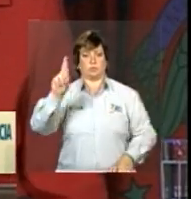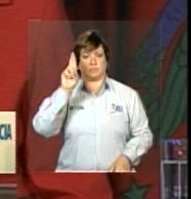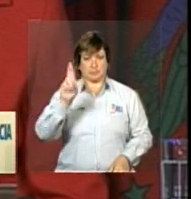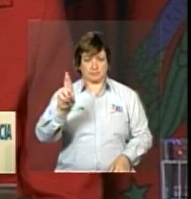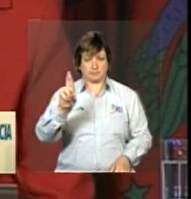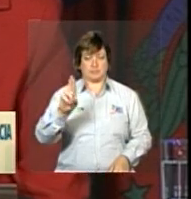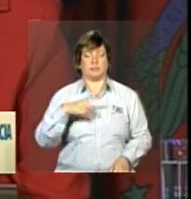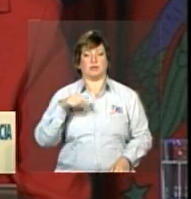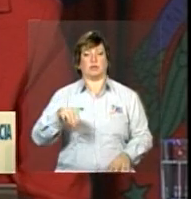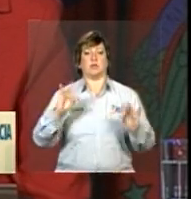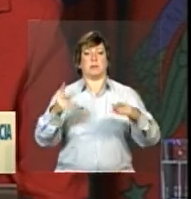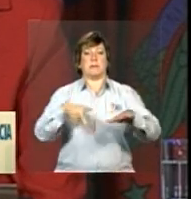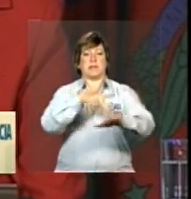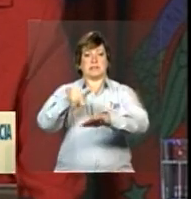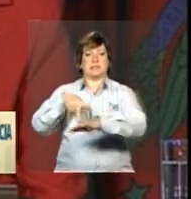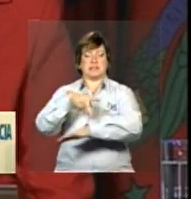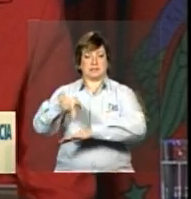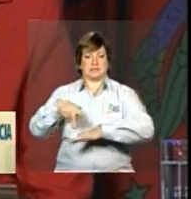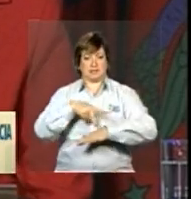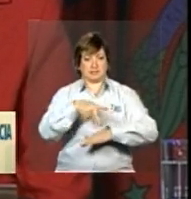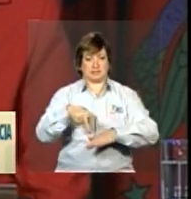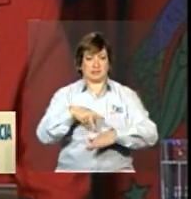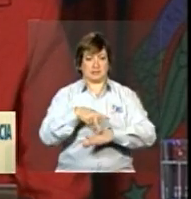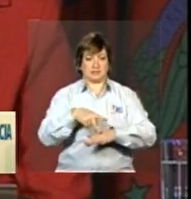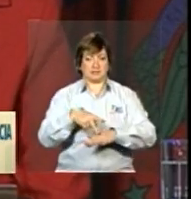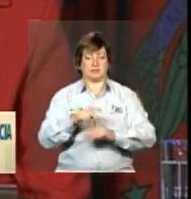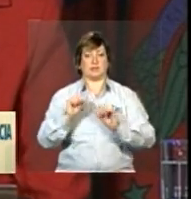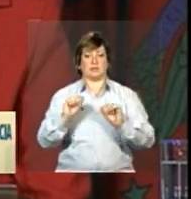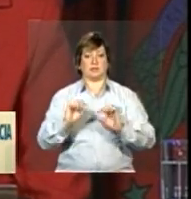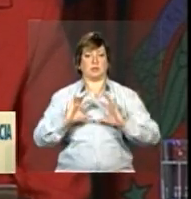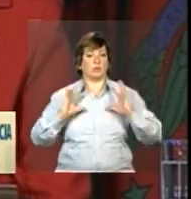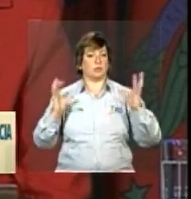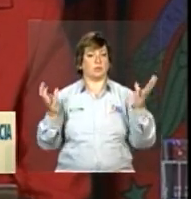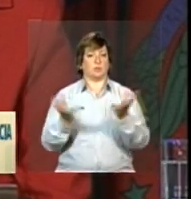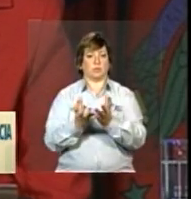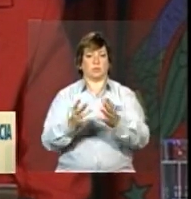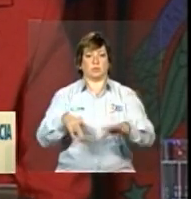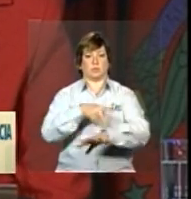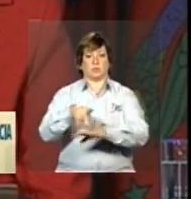representantes dos países das Nações Unidas.